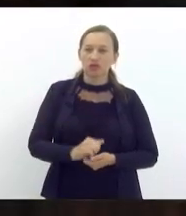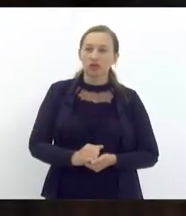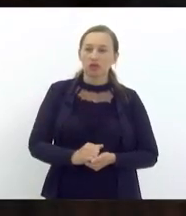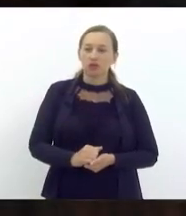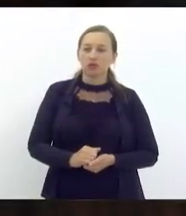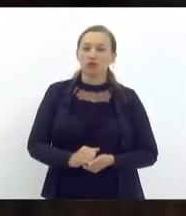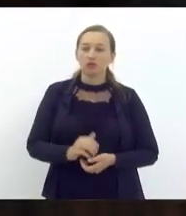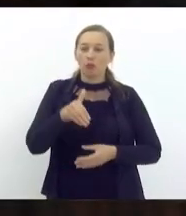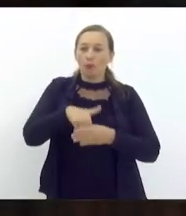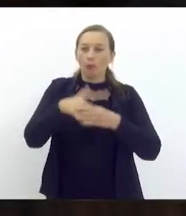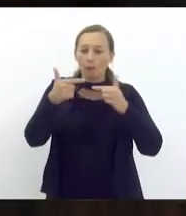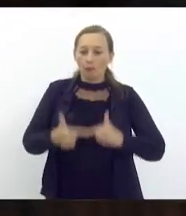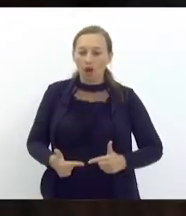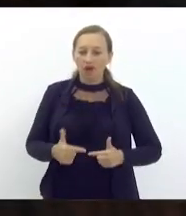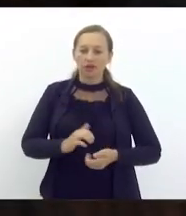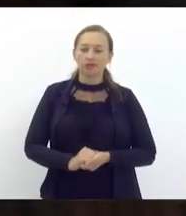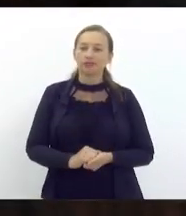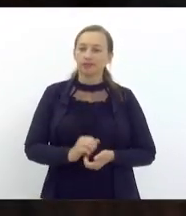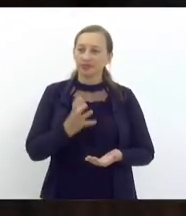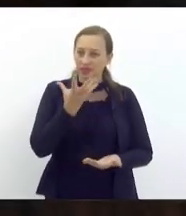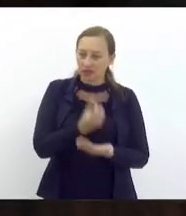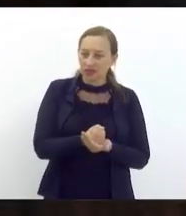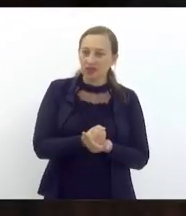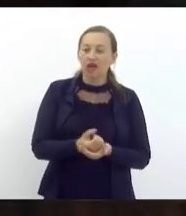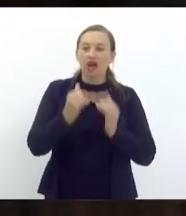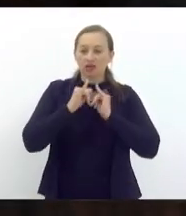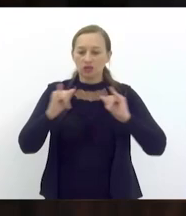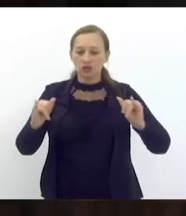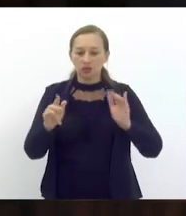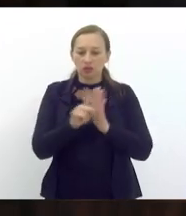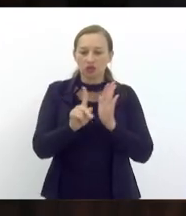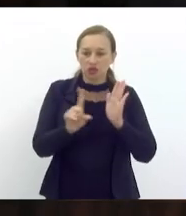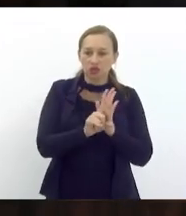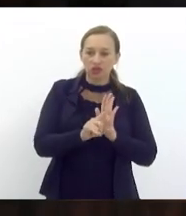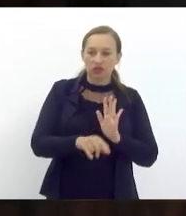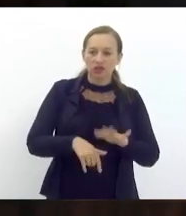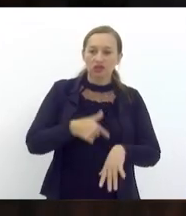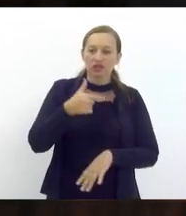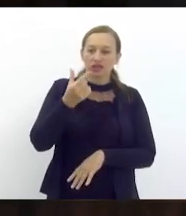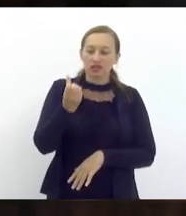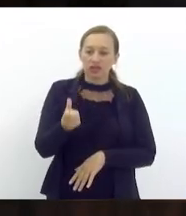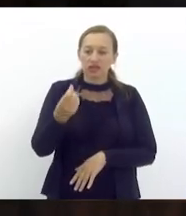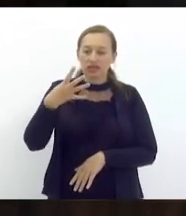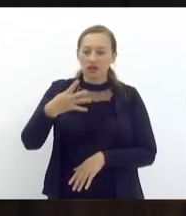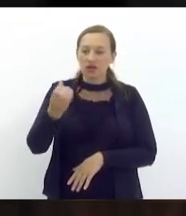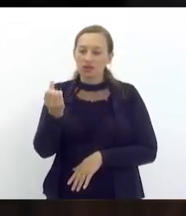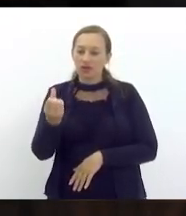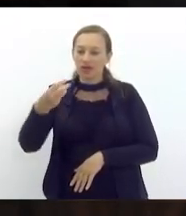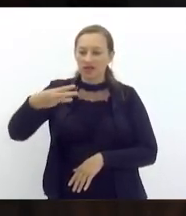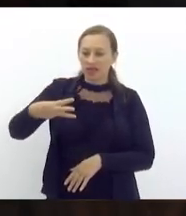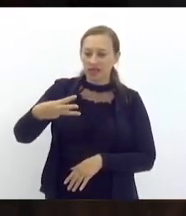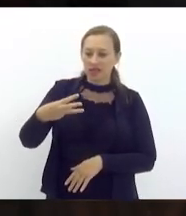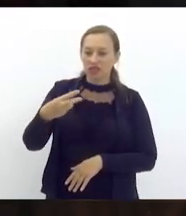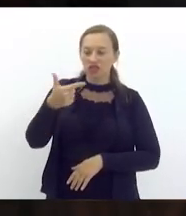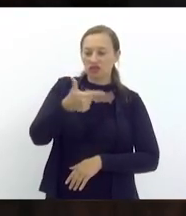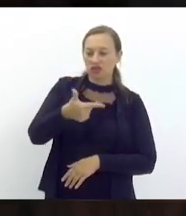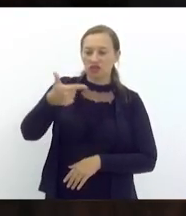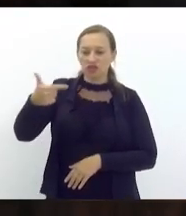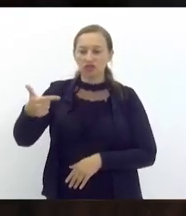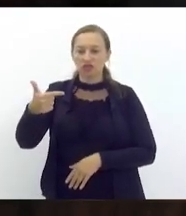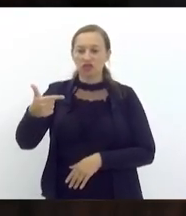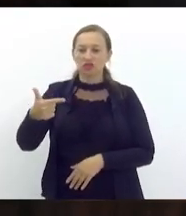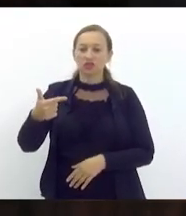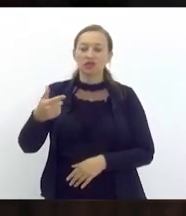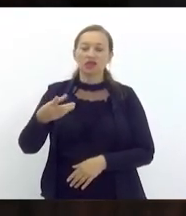abstenção de vossa excelência anuncia o projeto de lei número 6463 de 22 de